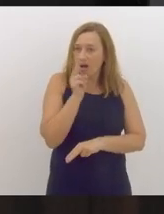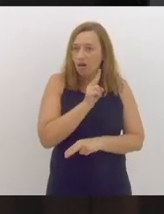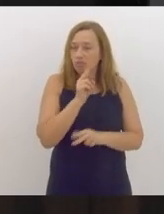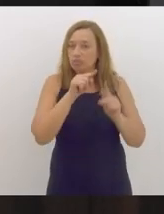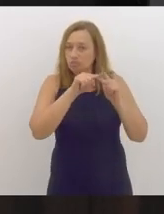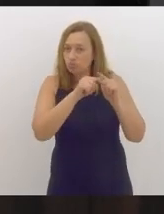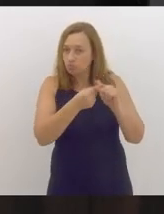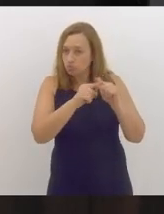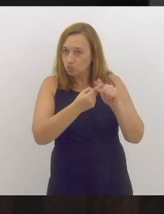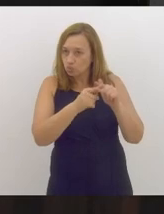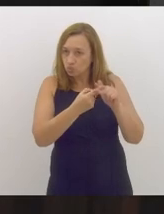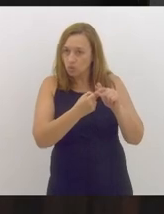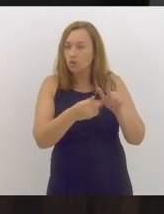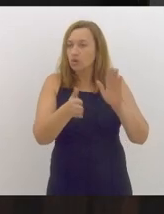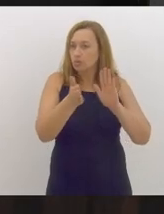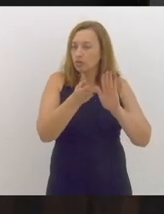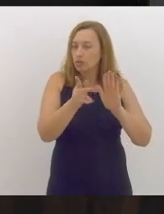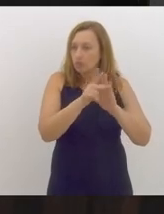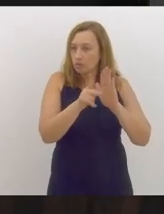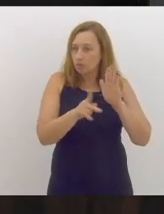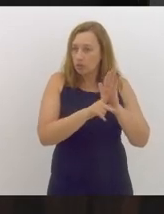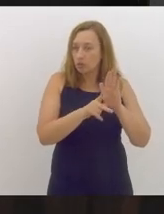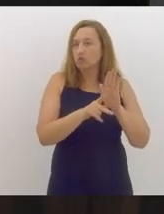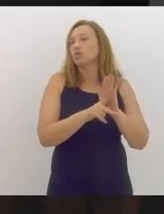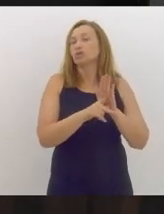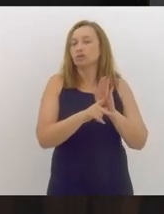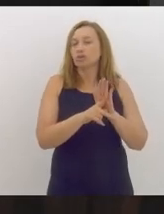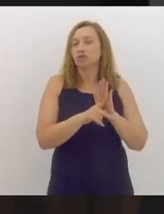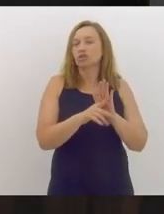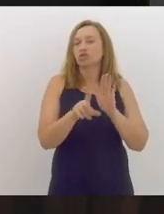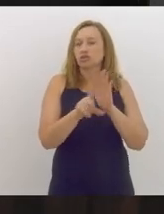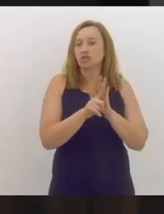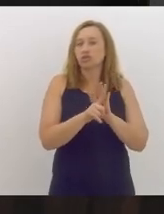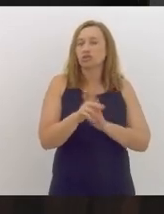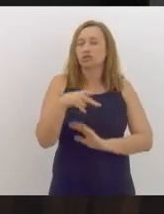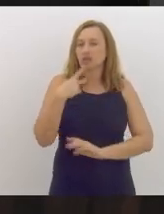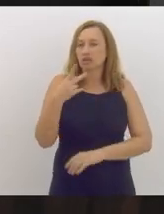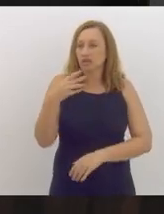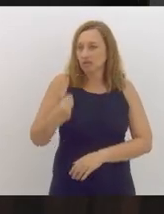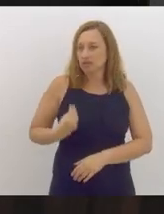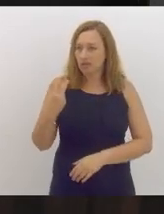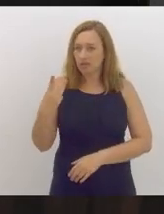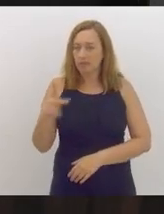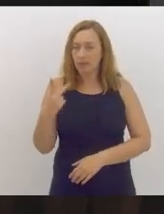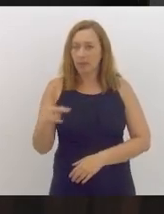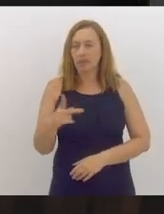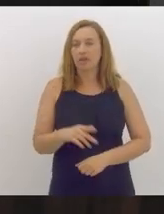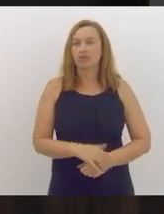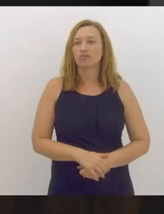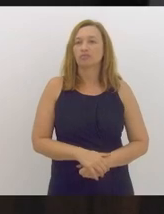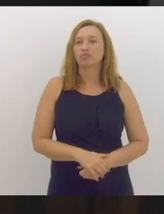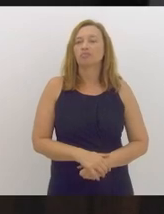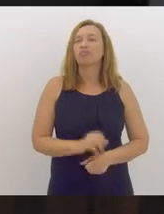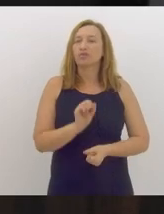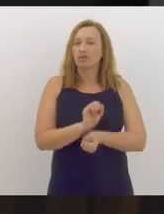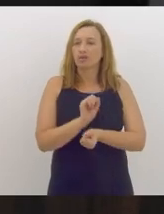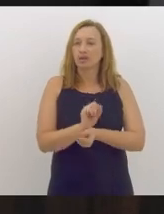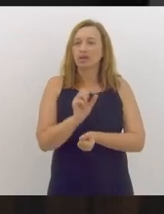regulamentar o presente projeto de lei. Então, só lembrar aqui e agradecer, presidente, a presença dele. Um instante,